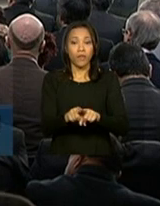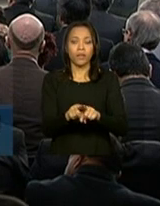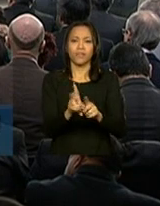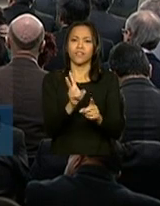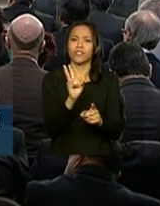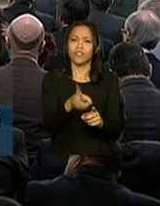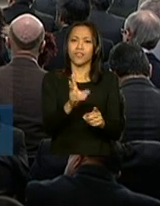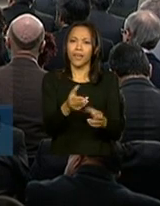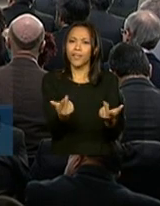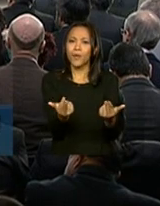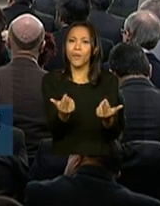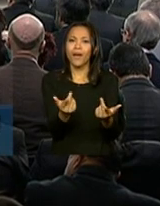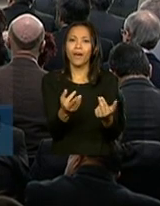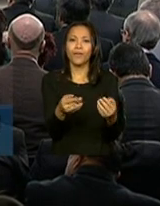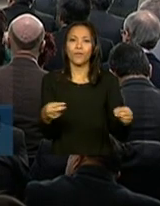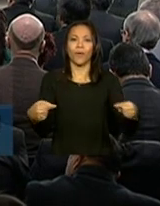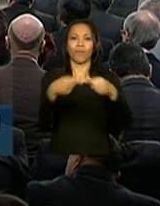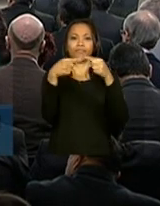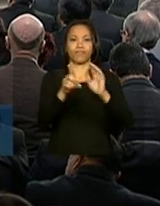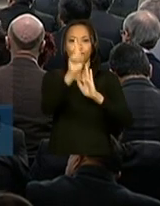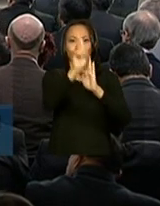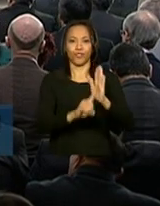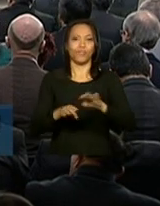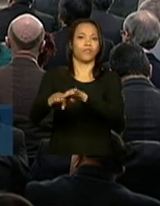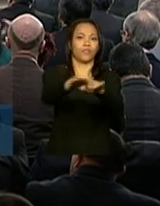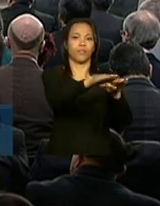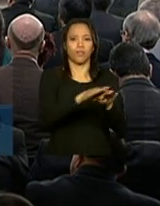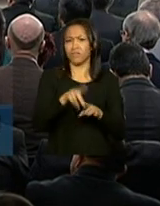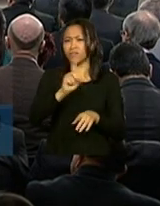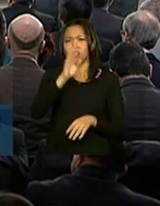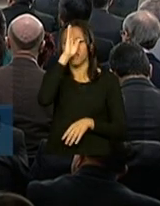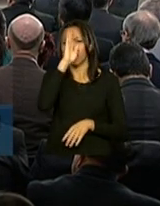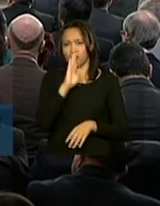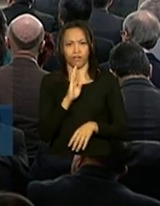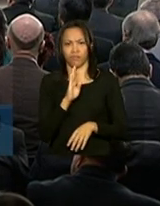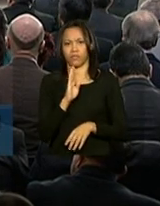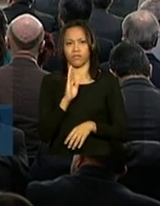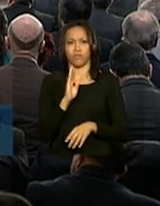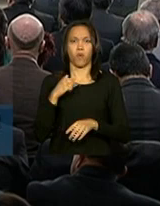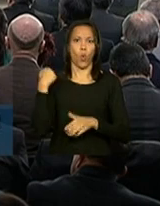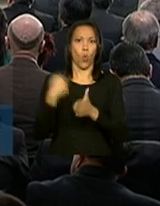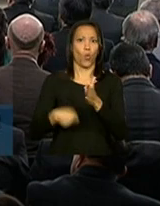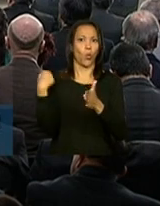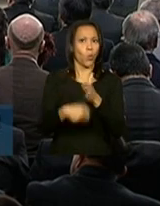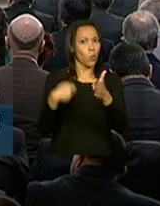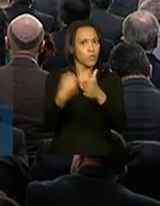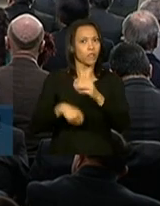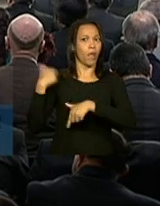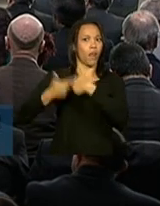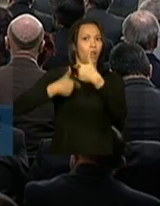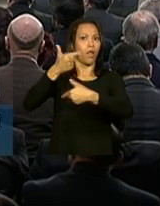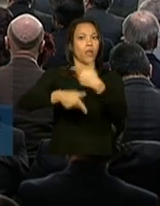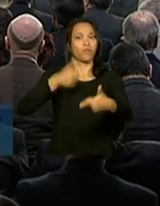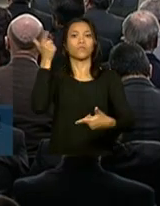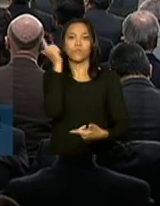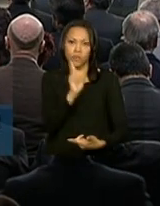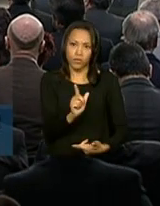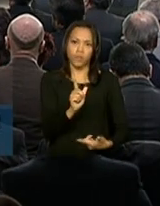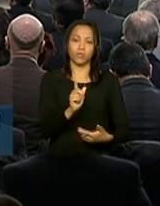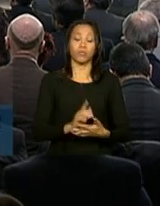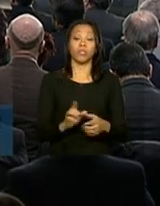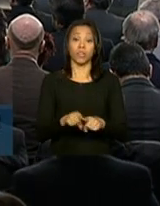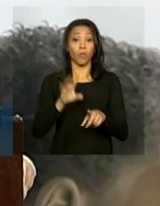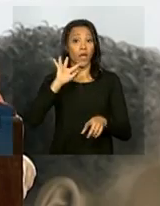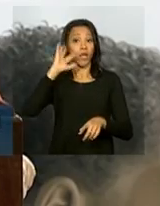quando conquistamos a democracia. Não é de graça que isso ocorreu. Então, resolver a questão dos